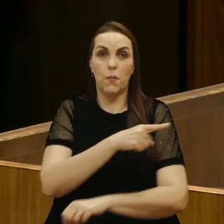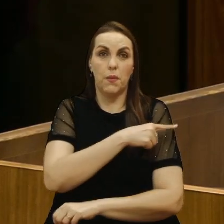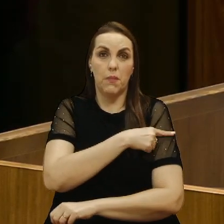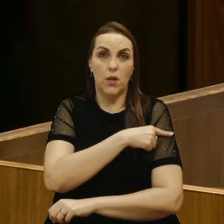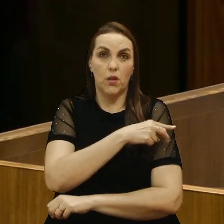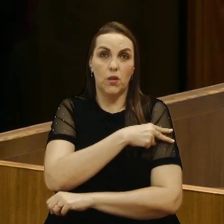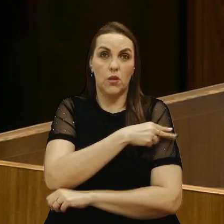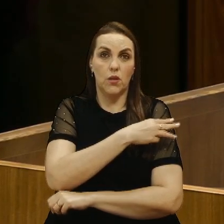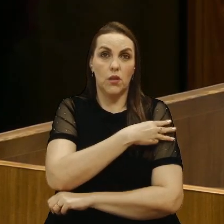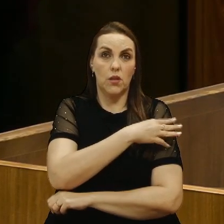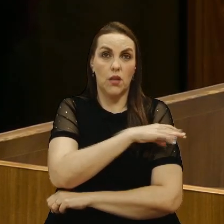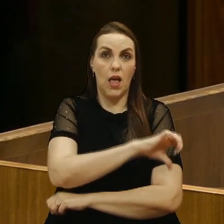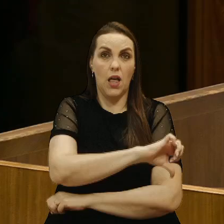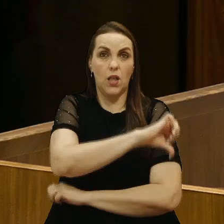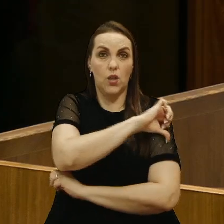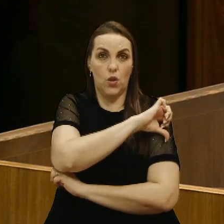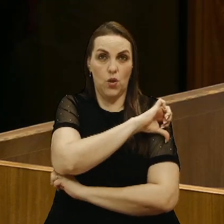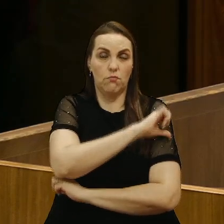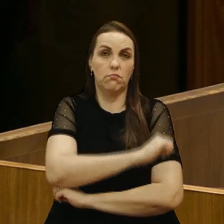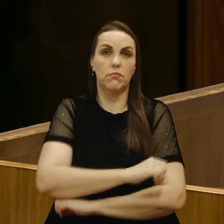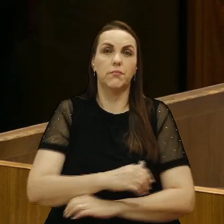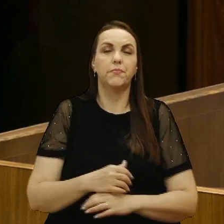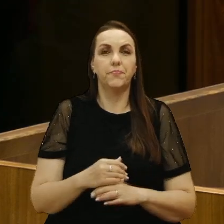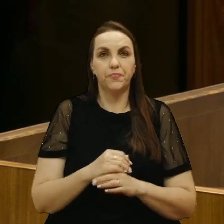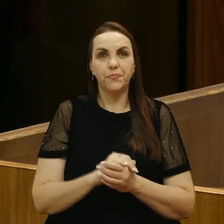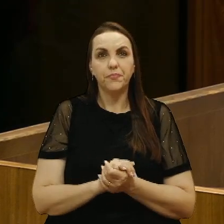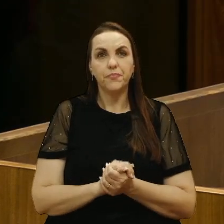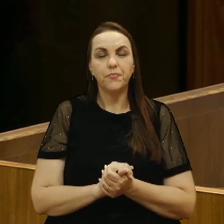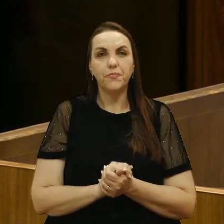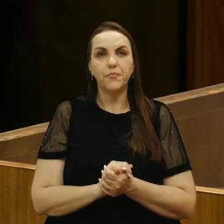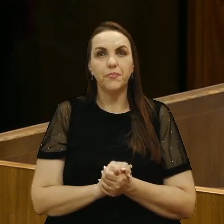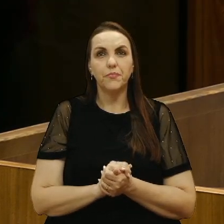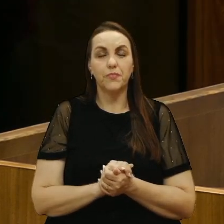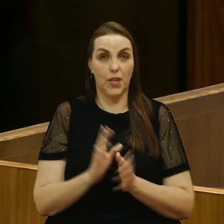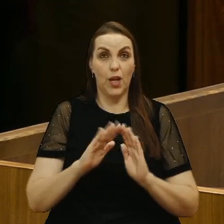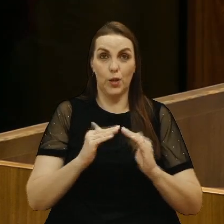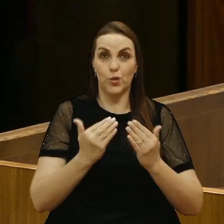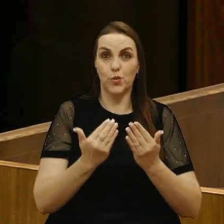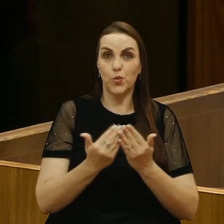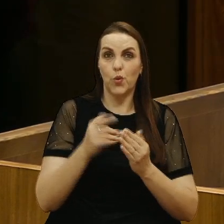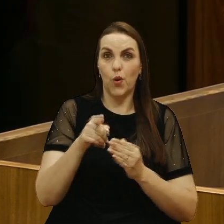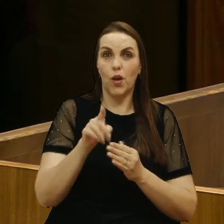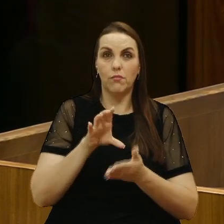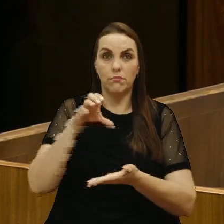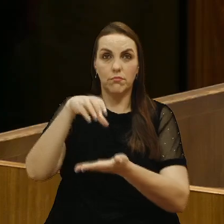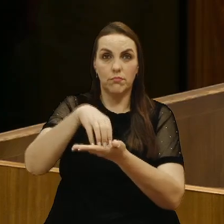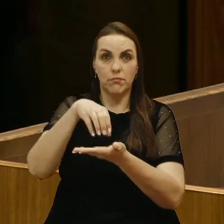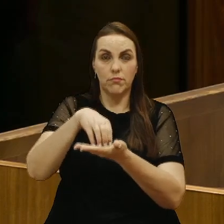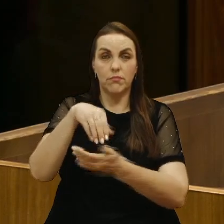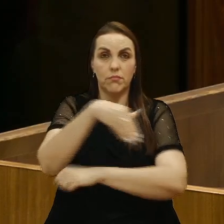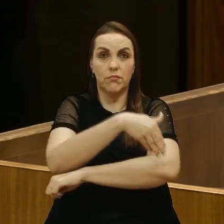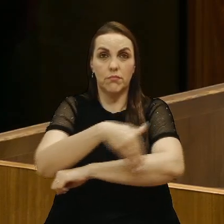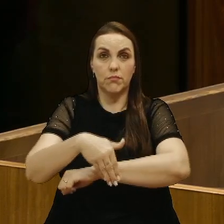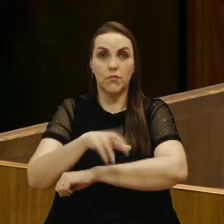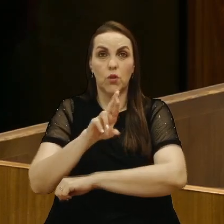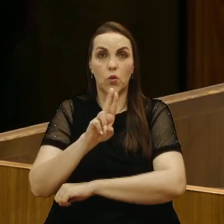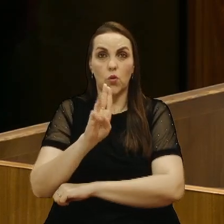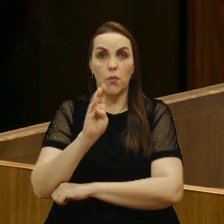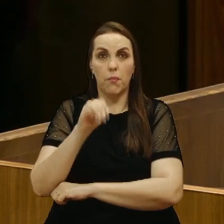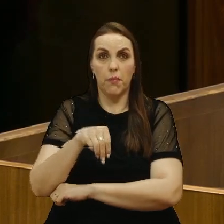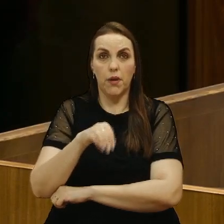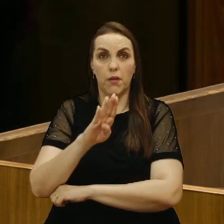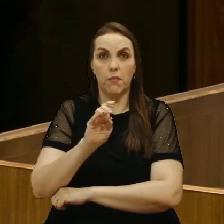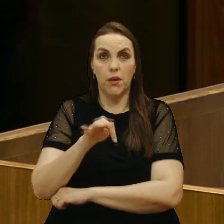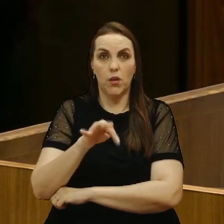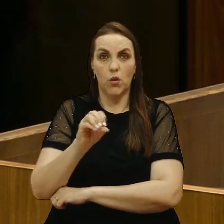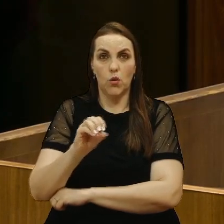1º ao 9º ano do ensino fundamental. Nossa escola está sediada na Avenida Rubem Bento Alves,